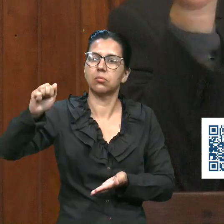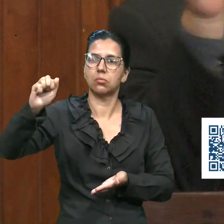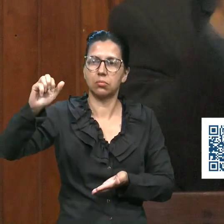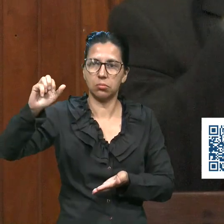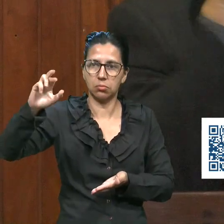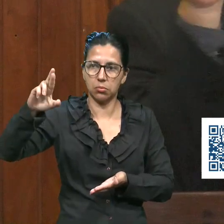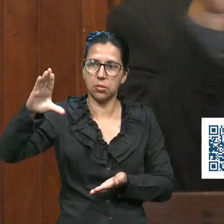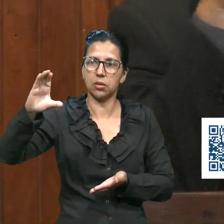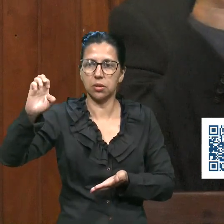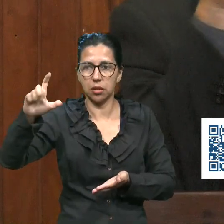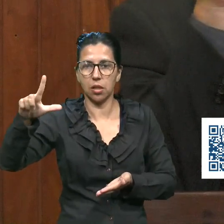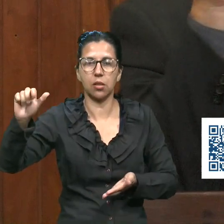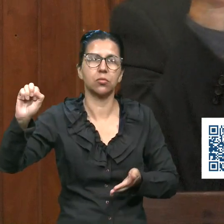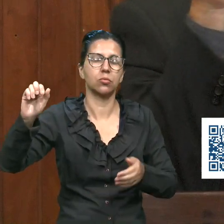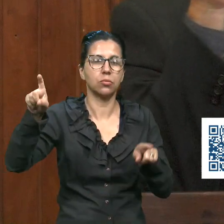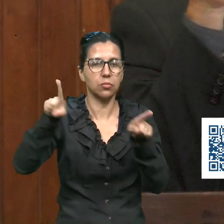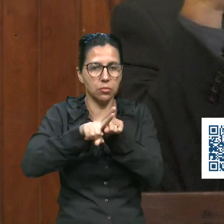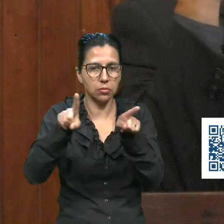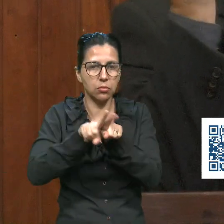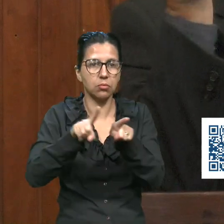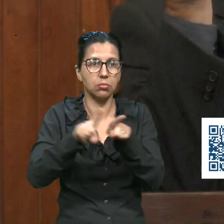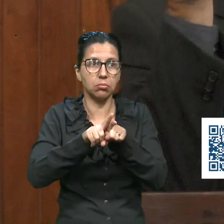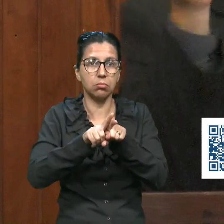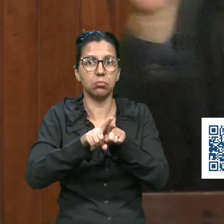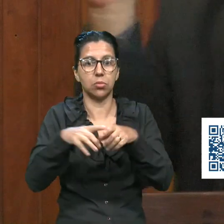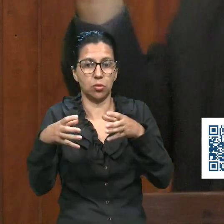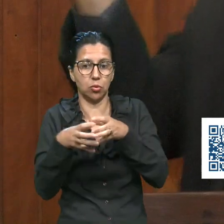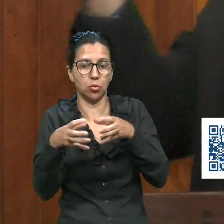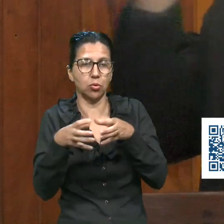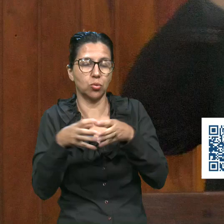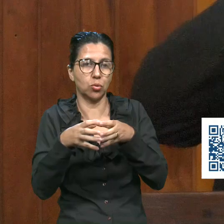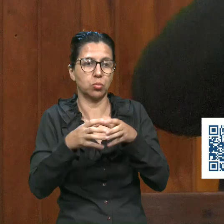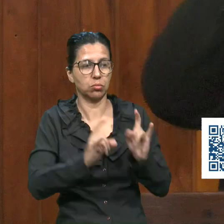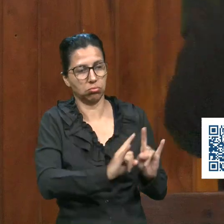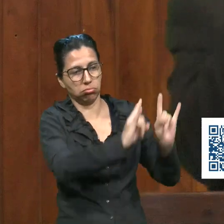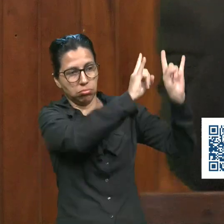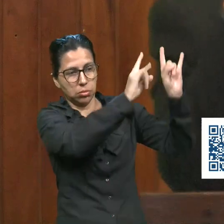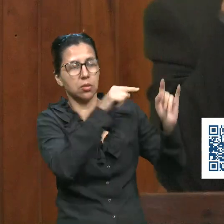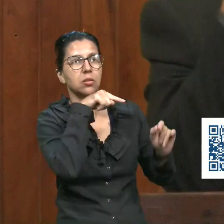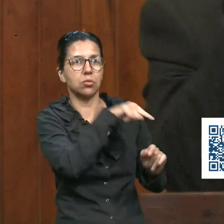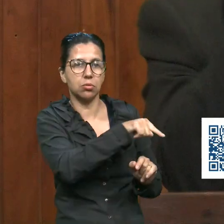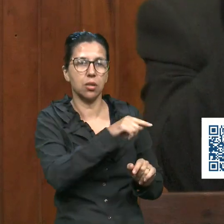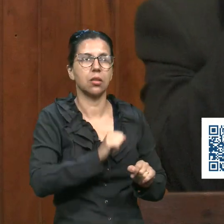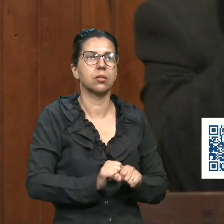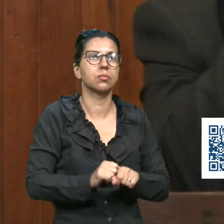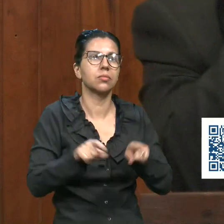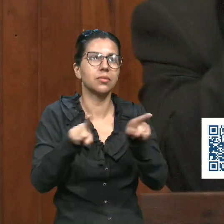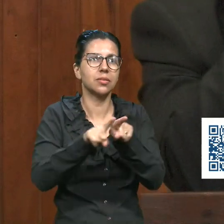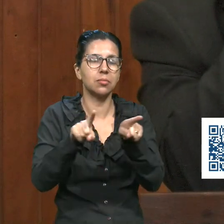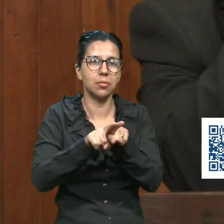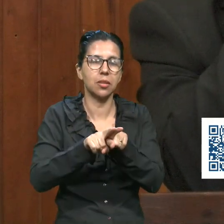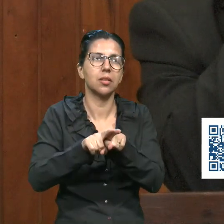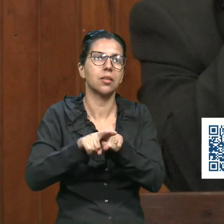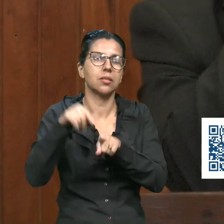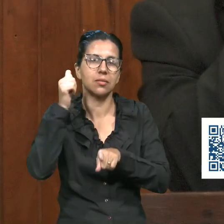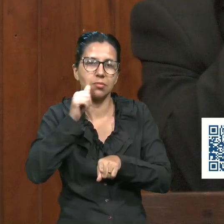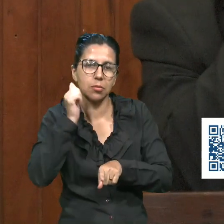a equipe técnica do CDHU, onde nós tivemos presente também, a vereadora Vânia também esteve, esteve a Suzana, a Madalena,